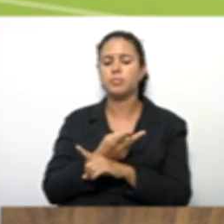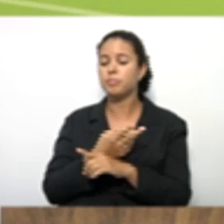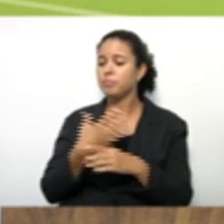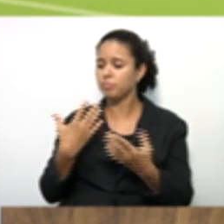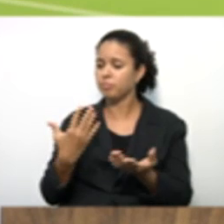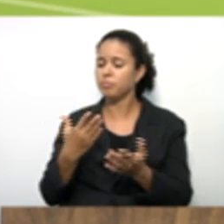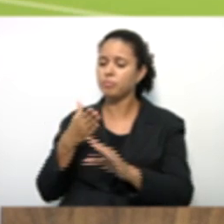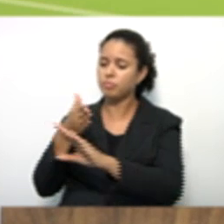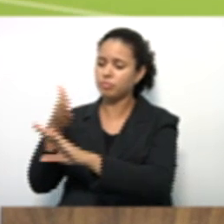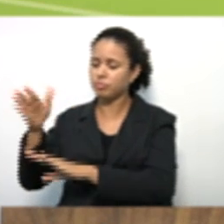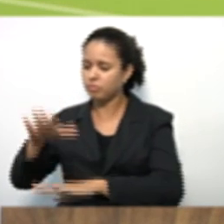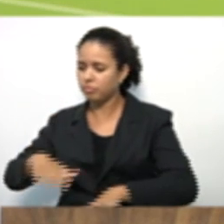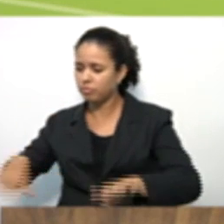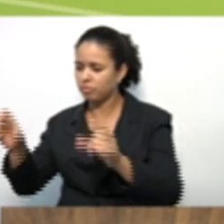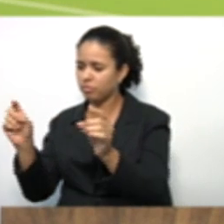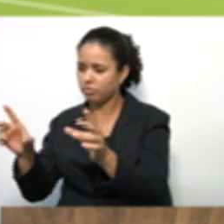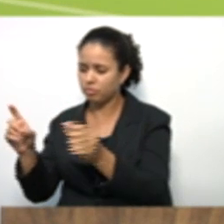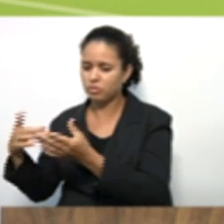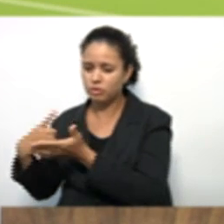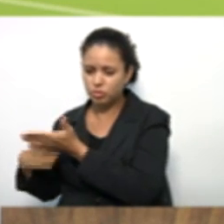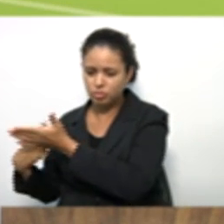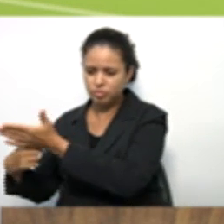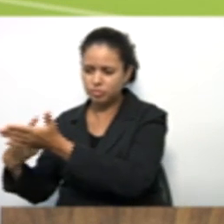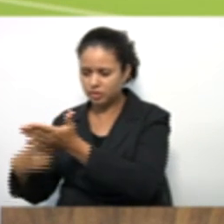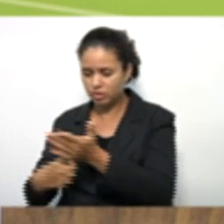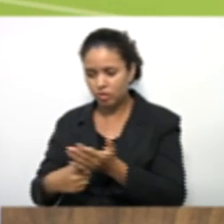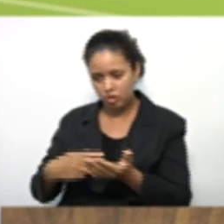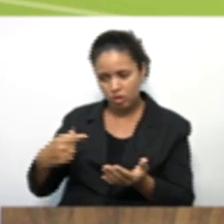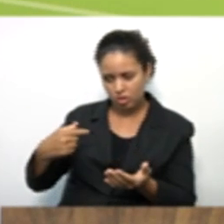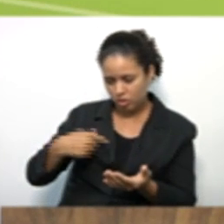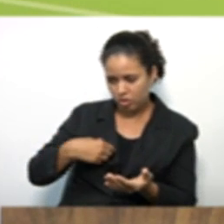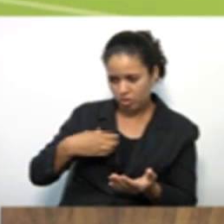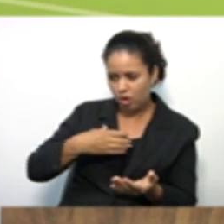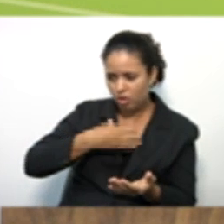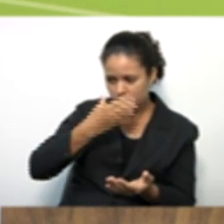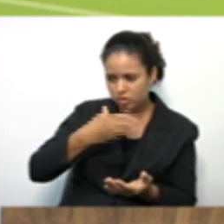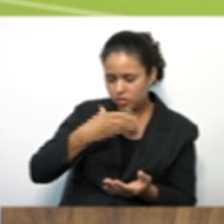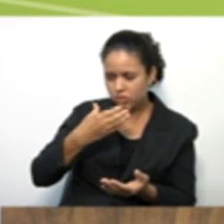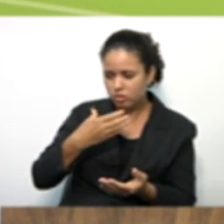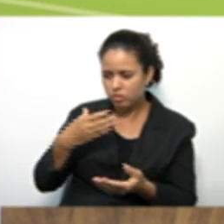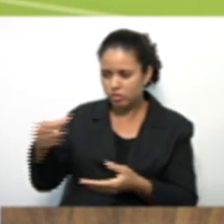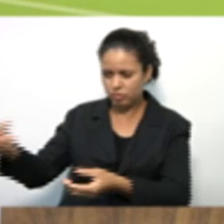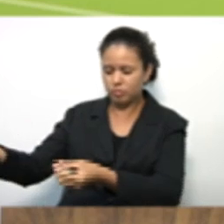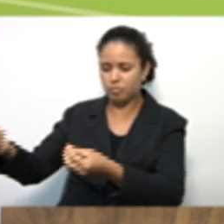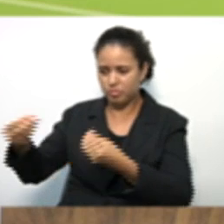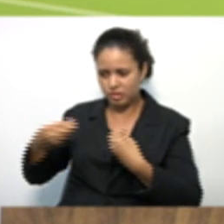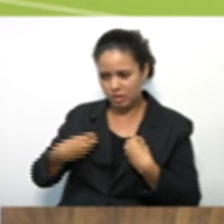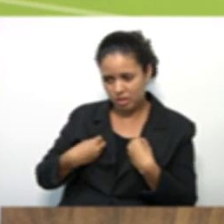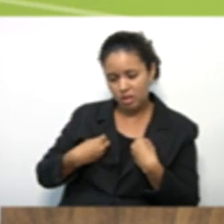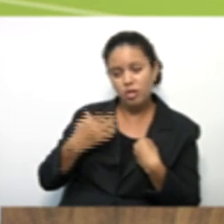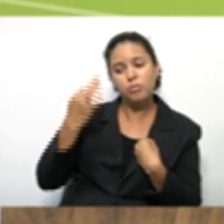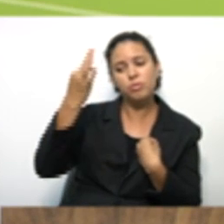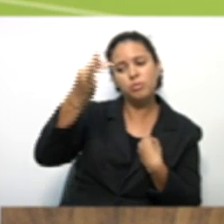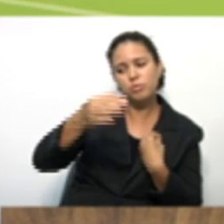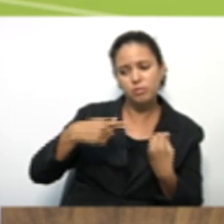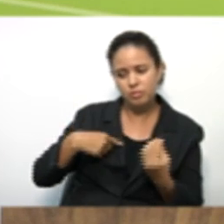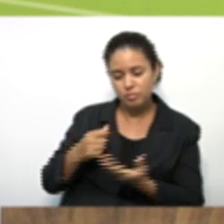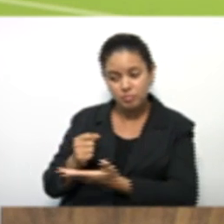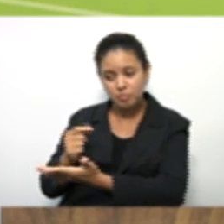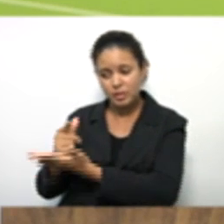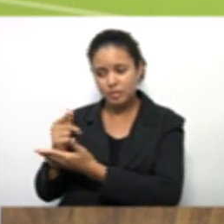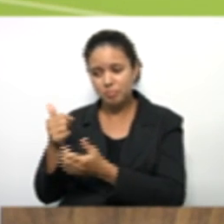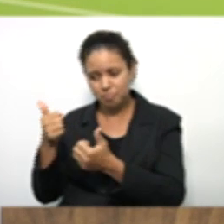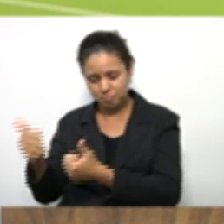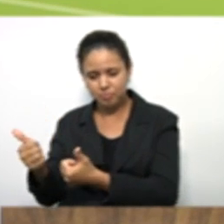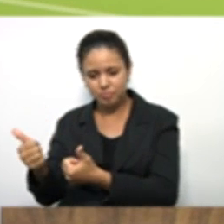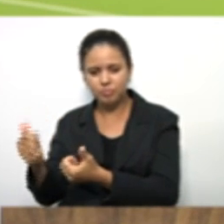aqui? Você tem como me dar tantas frutas e eu pagar você futuramente? Então, essa dívida que você